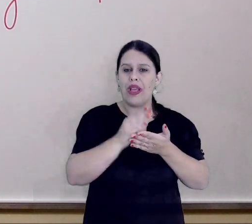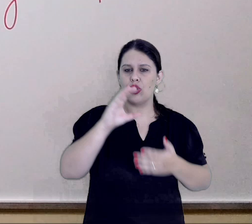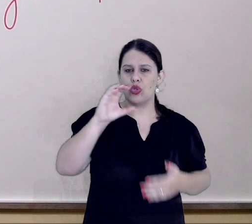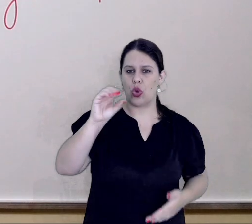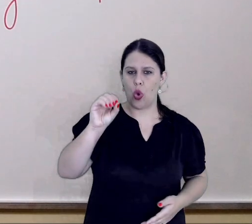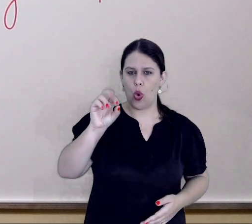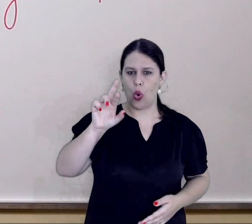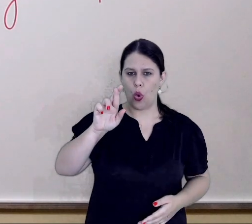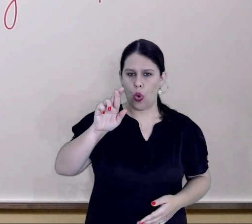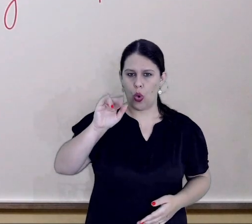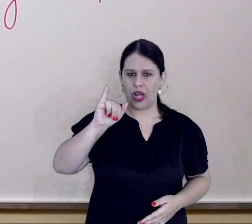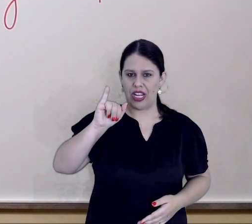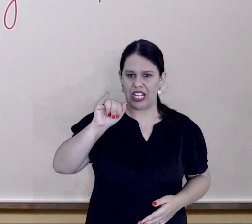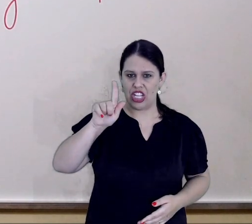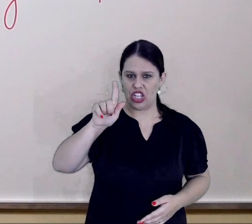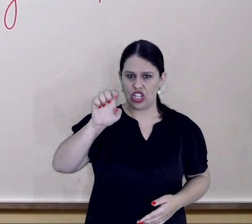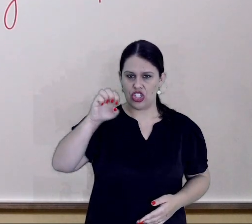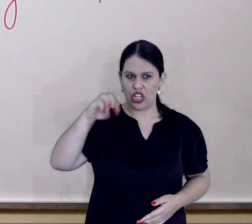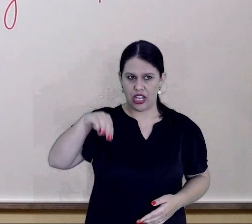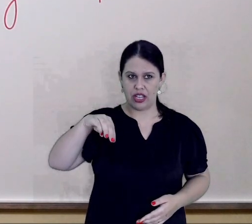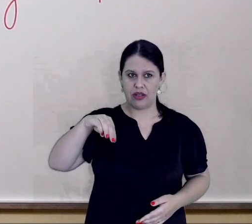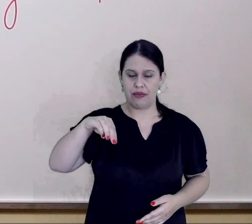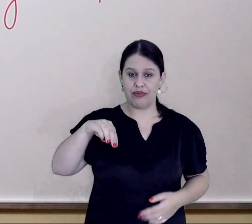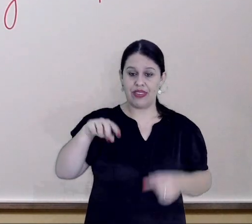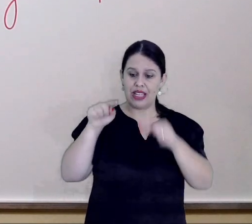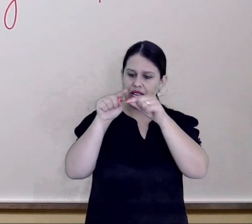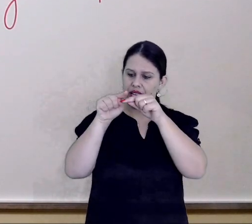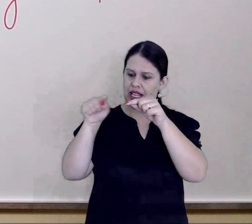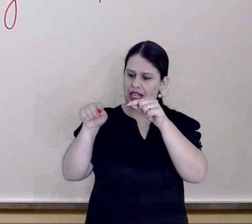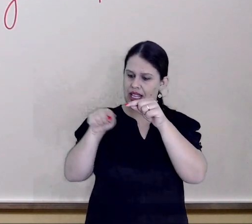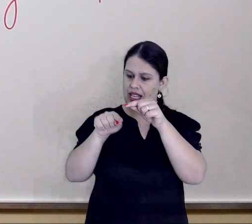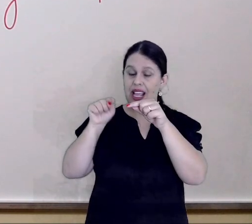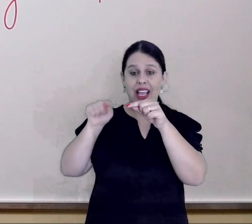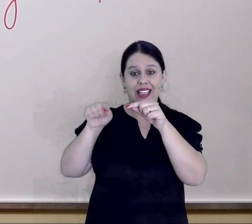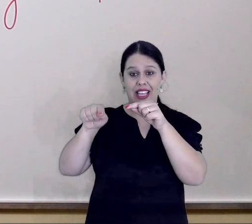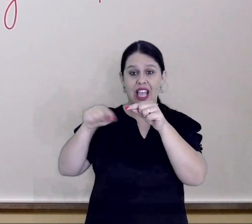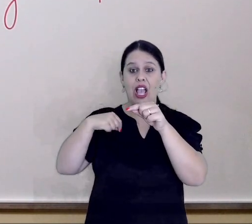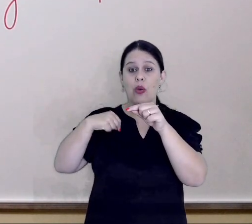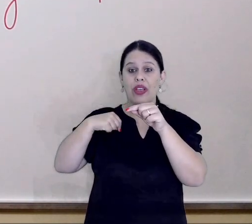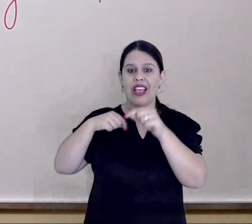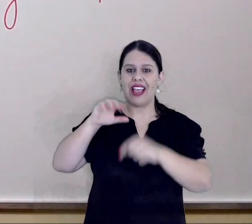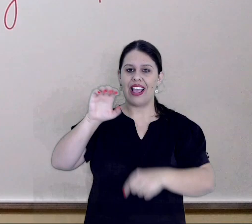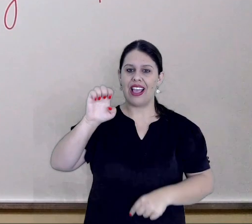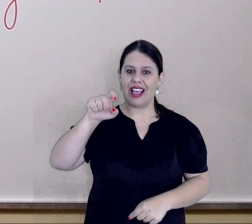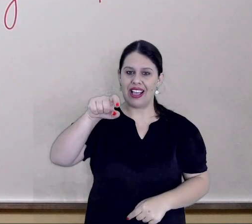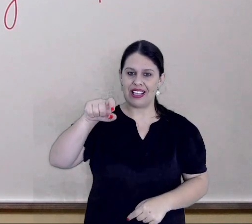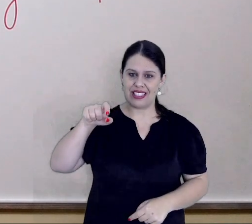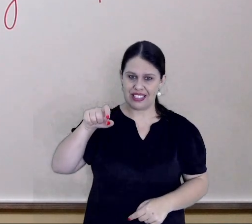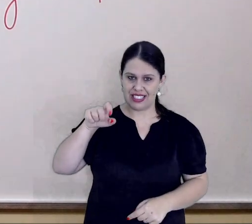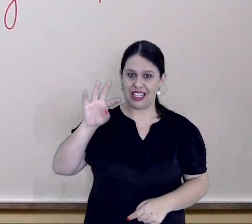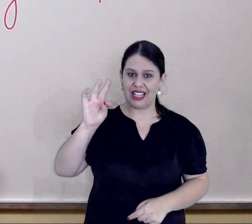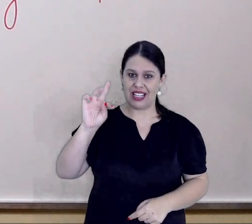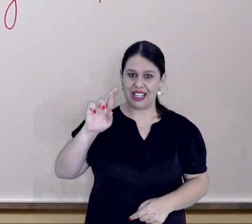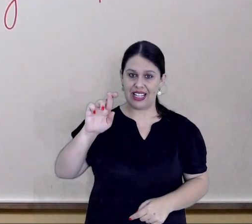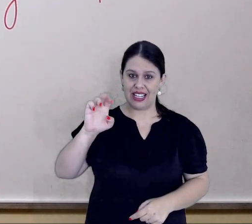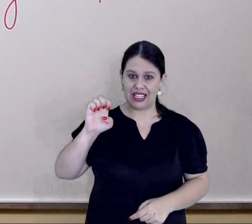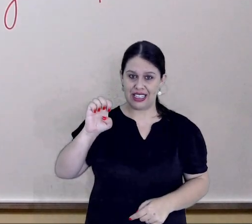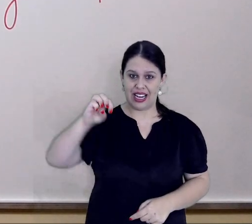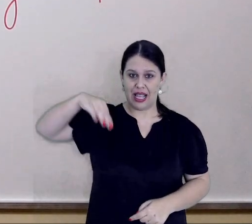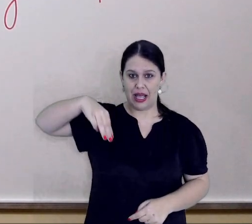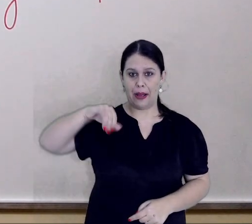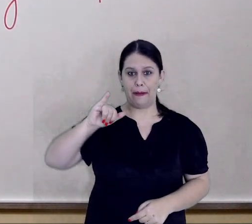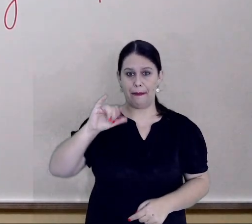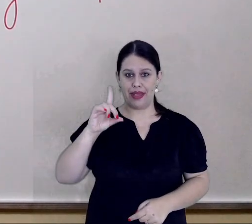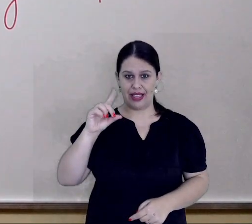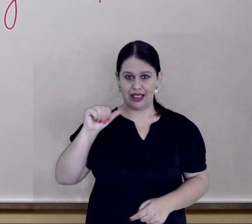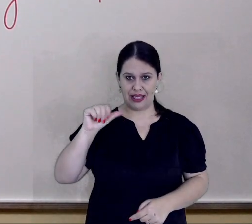origem. E a parte com setinha é a extremidade. Legal? Muito bem.